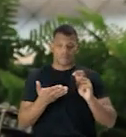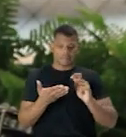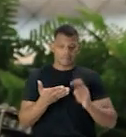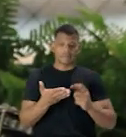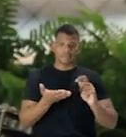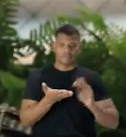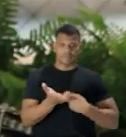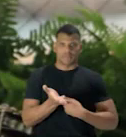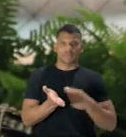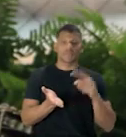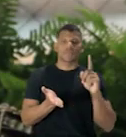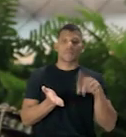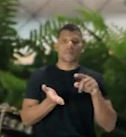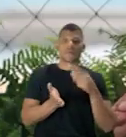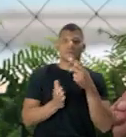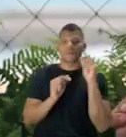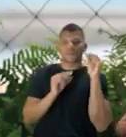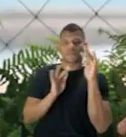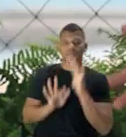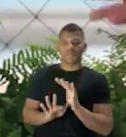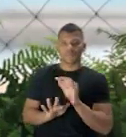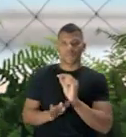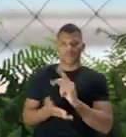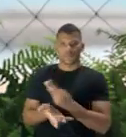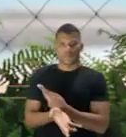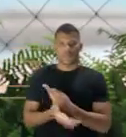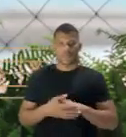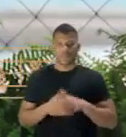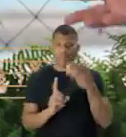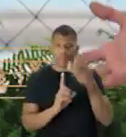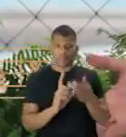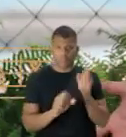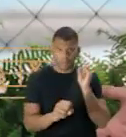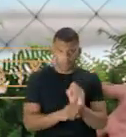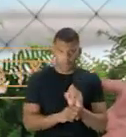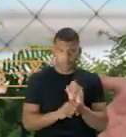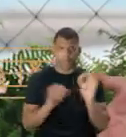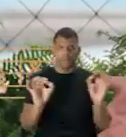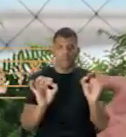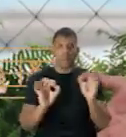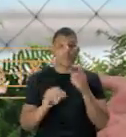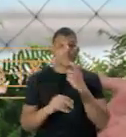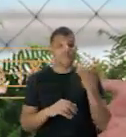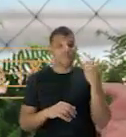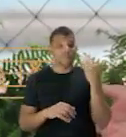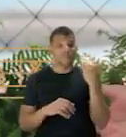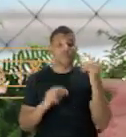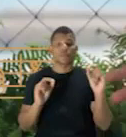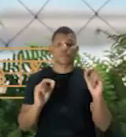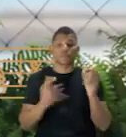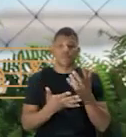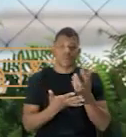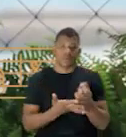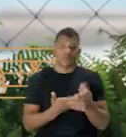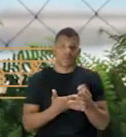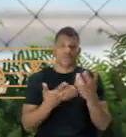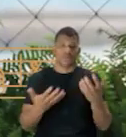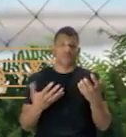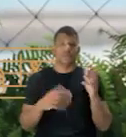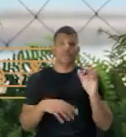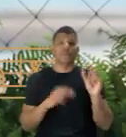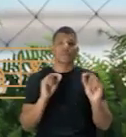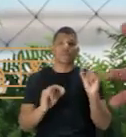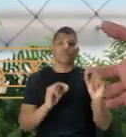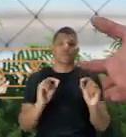estava acontecendo. Foi isso. As homenagens não pararam por aí, porque agora, recentemente, vocês gravaram Nascido